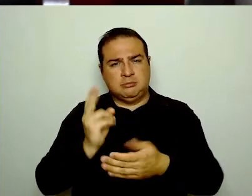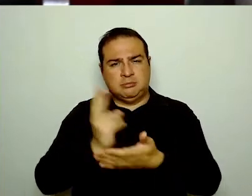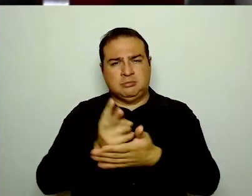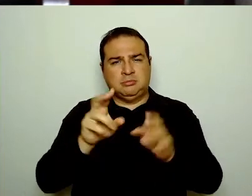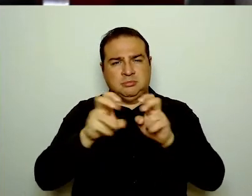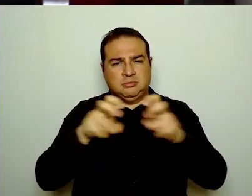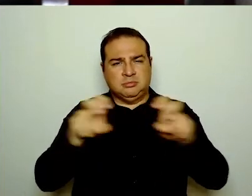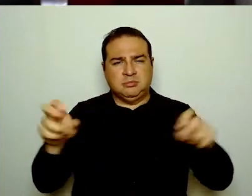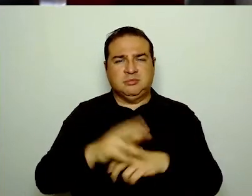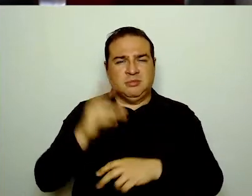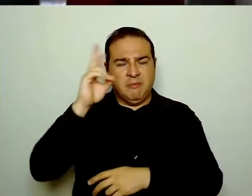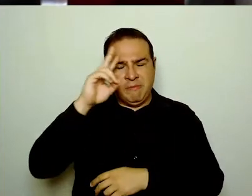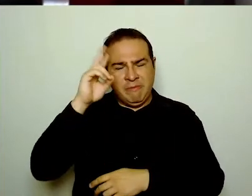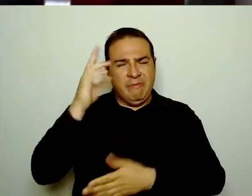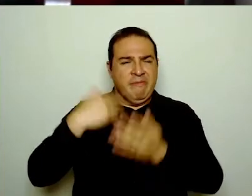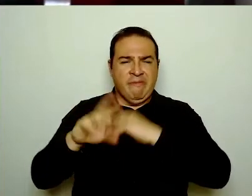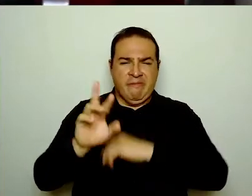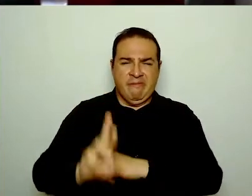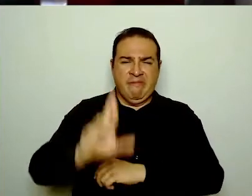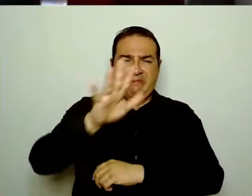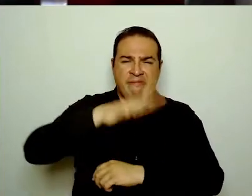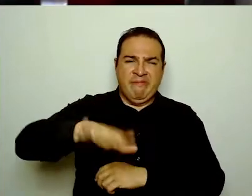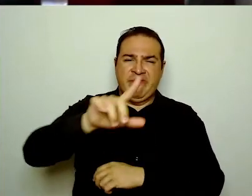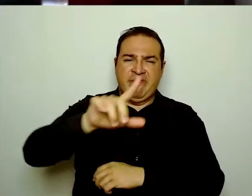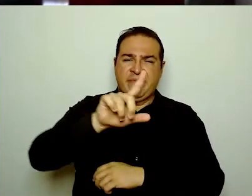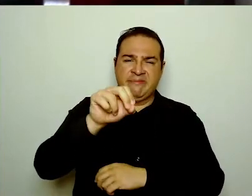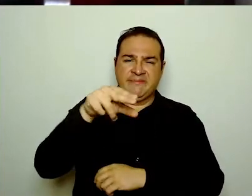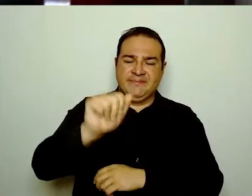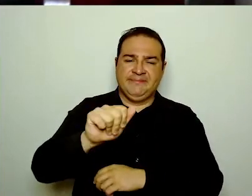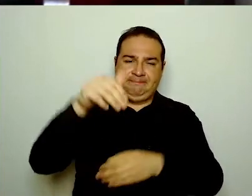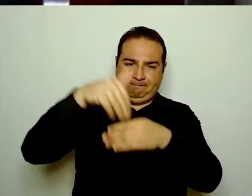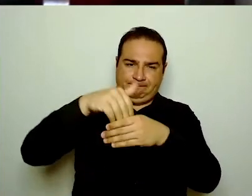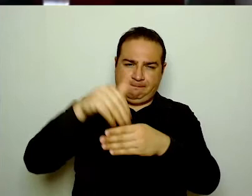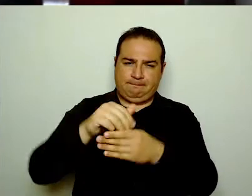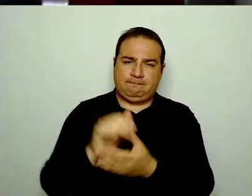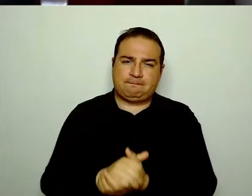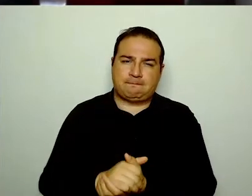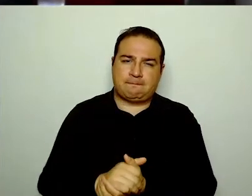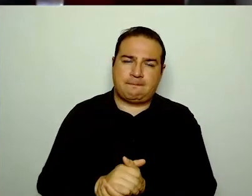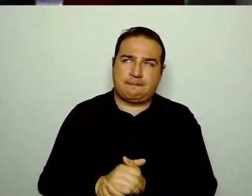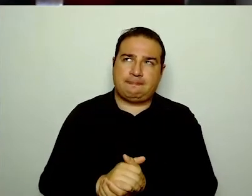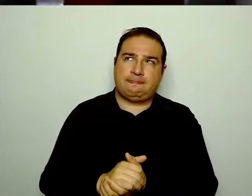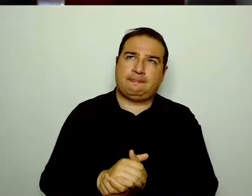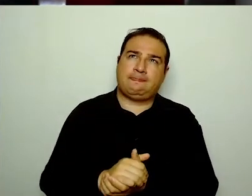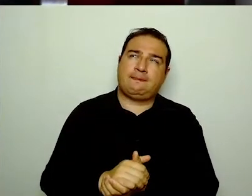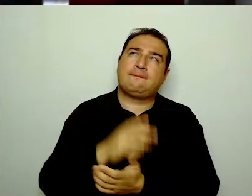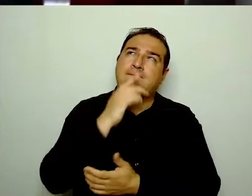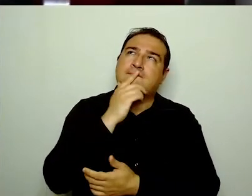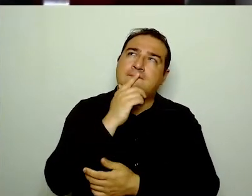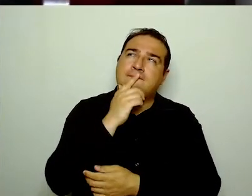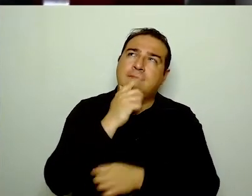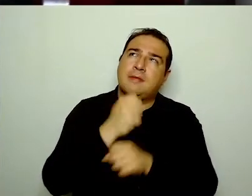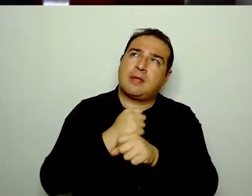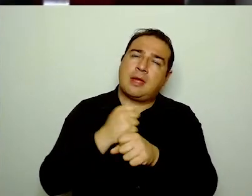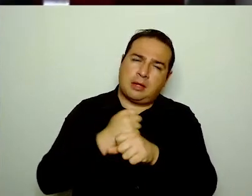treinamento desses mesários. À época, eu me lembro, como chefe da primeira zona eleitoral, em